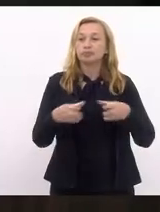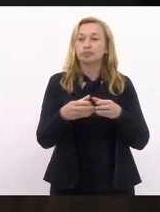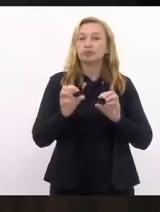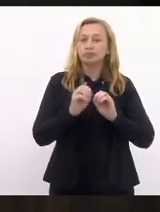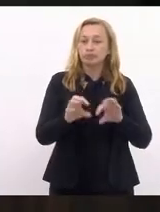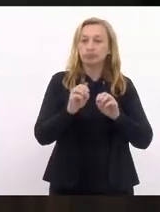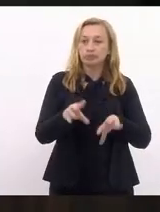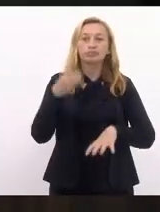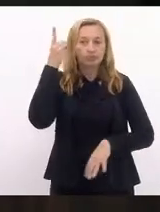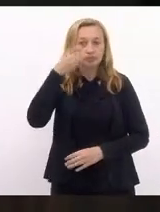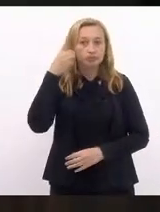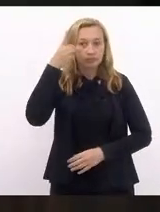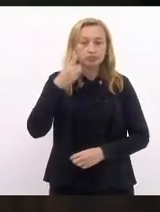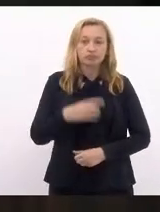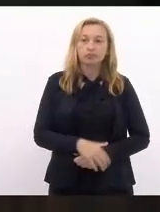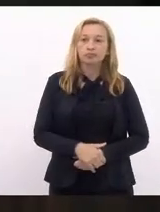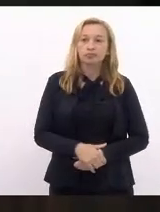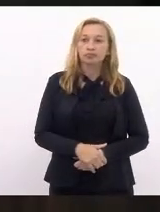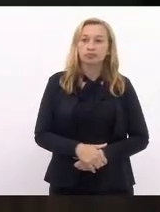de educação deputado